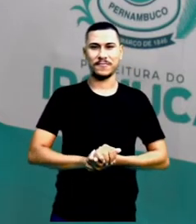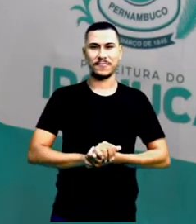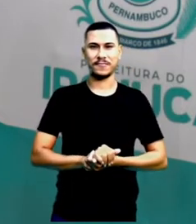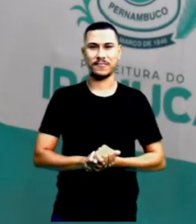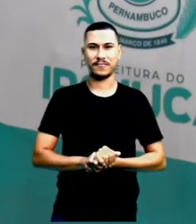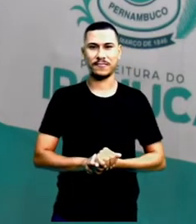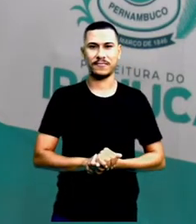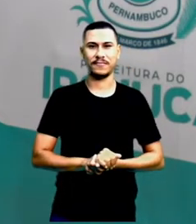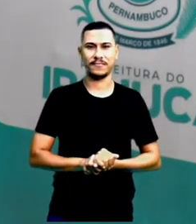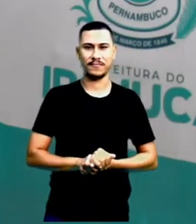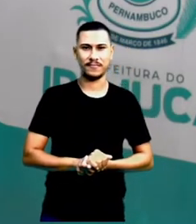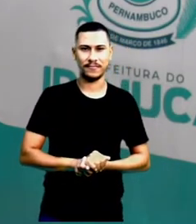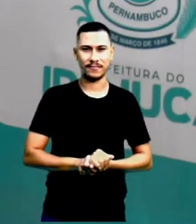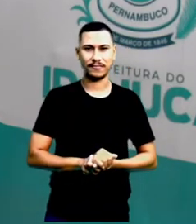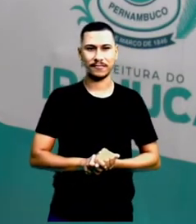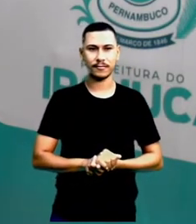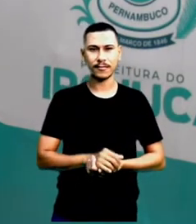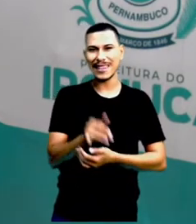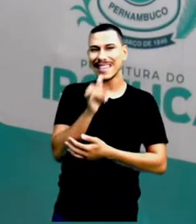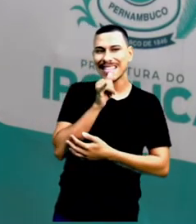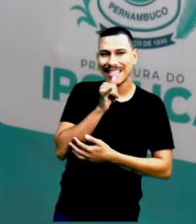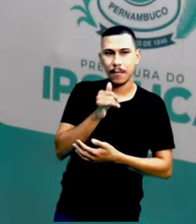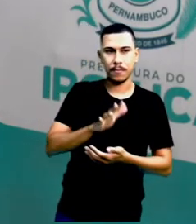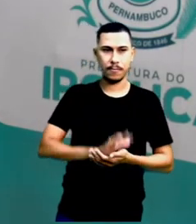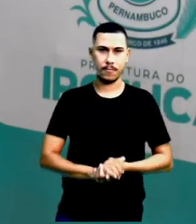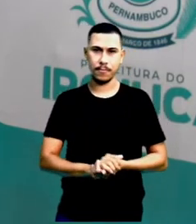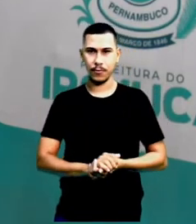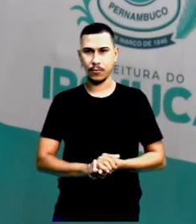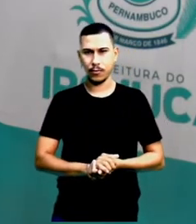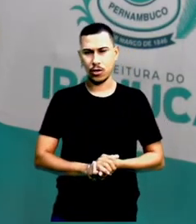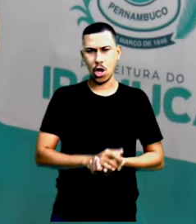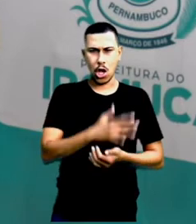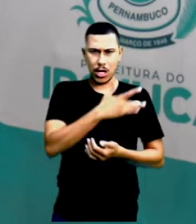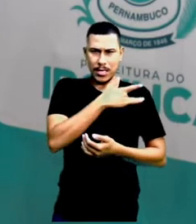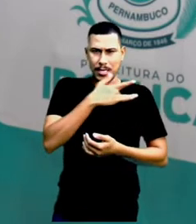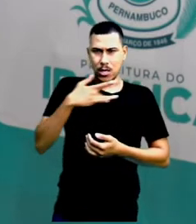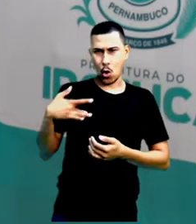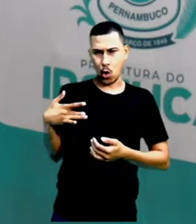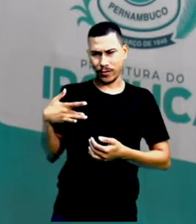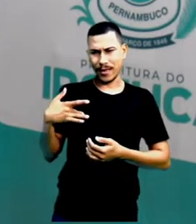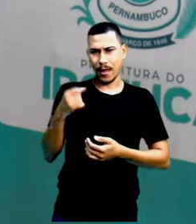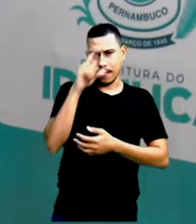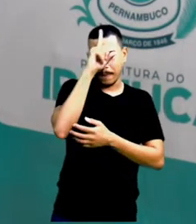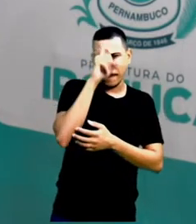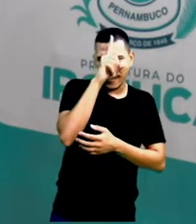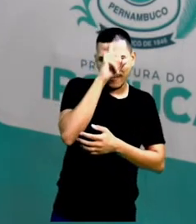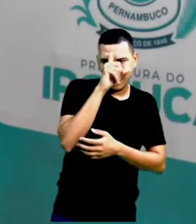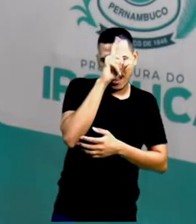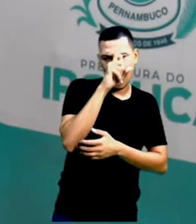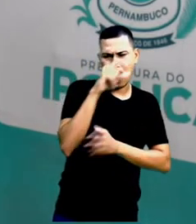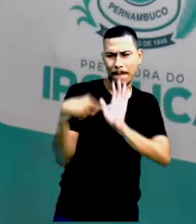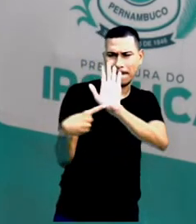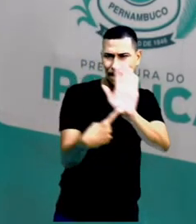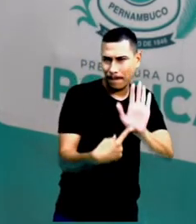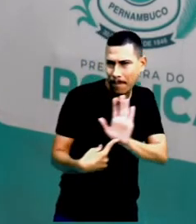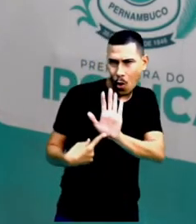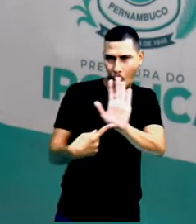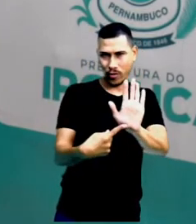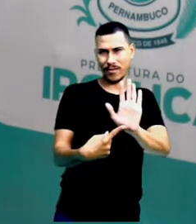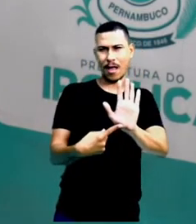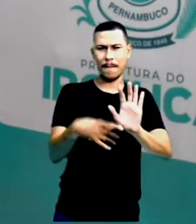pouco Longa Vida plano de saúde com